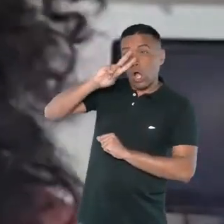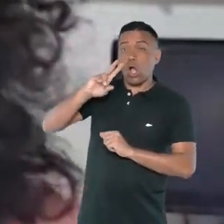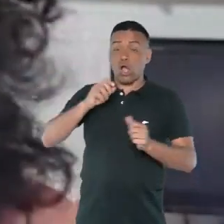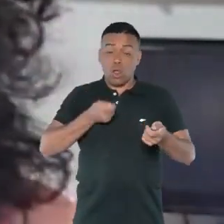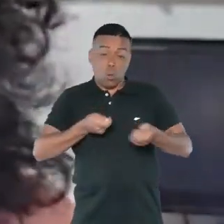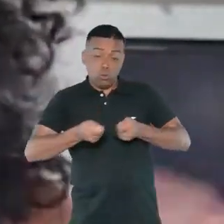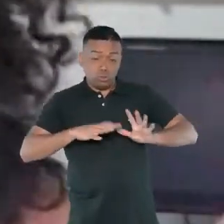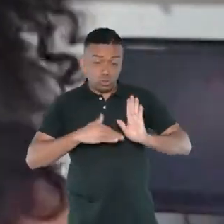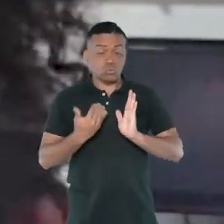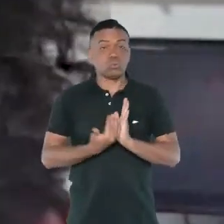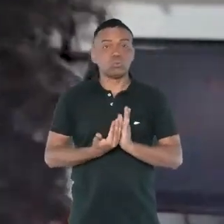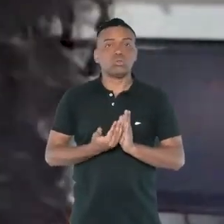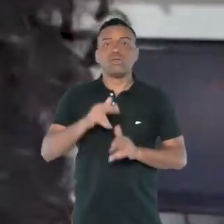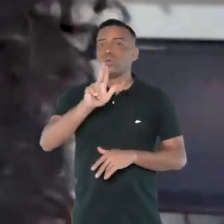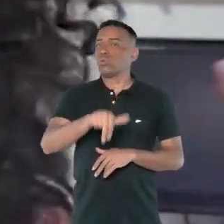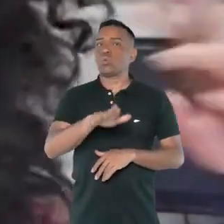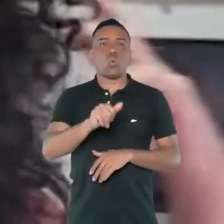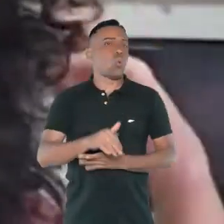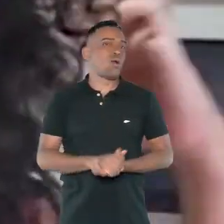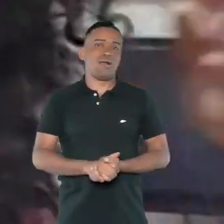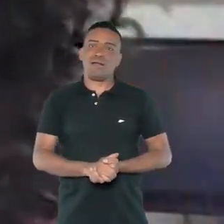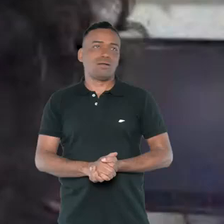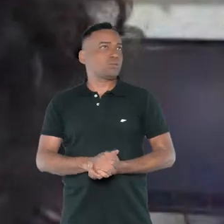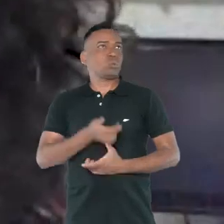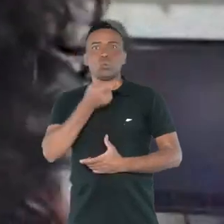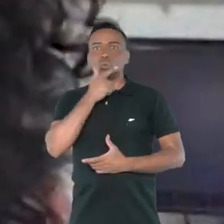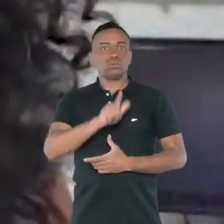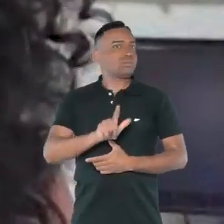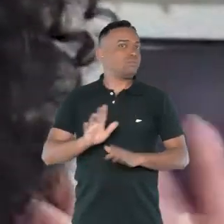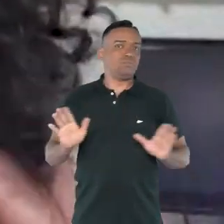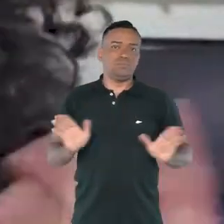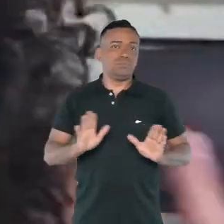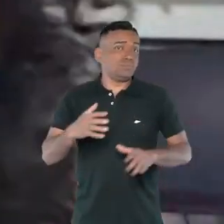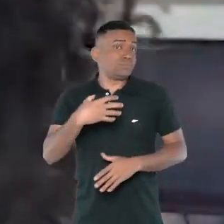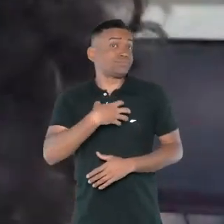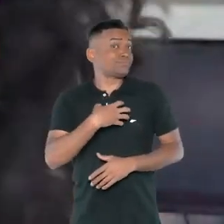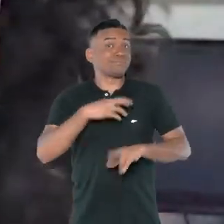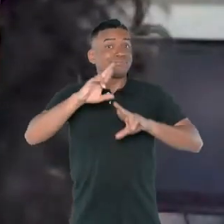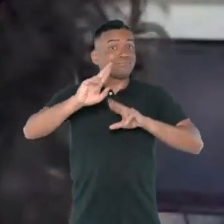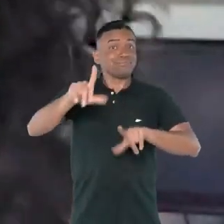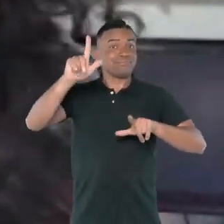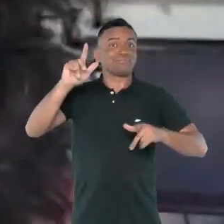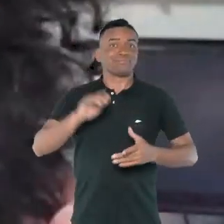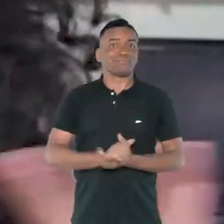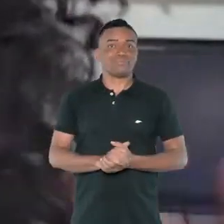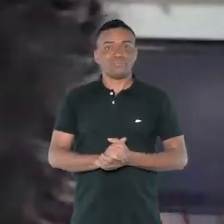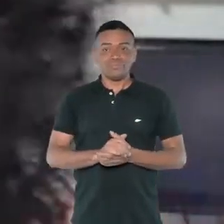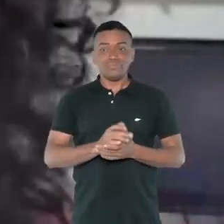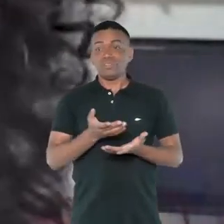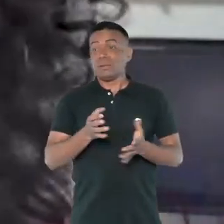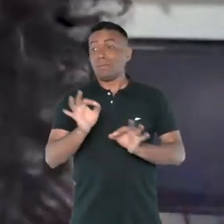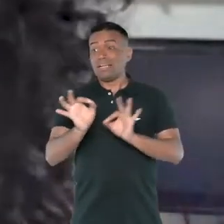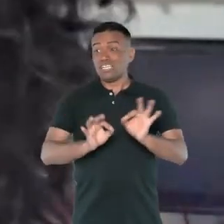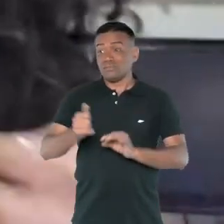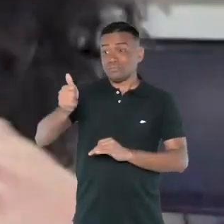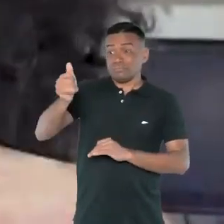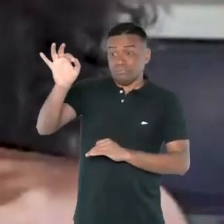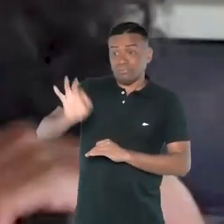que planejavam toda a história e que tinham todo o controle. E eu nunca fui assim. Eu nunca consegui ser